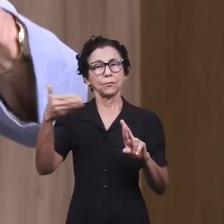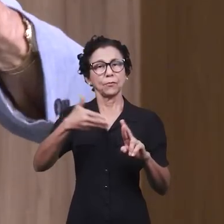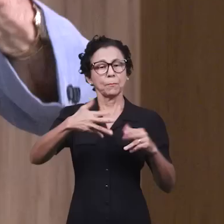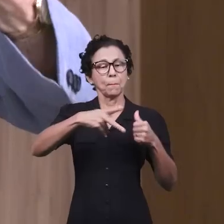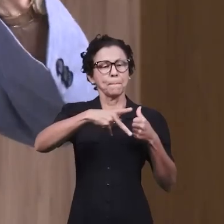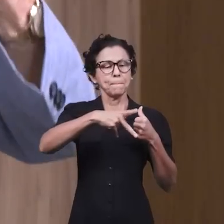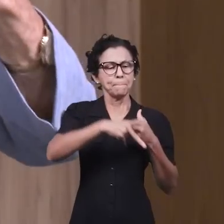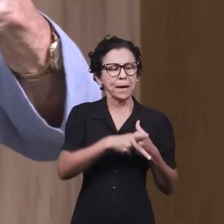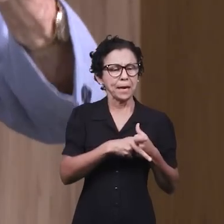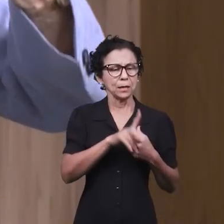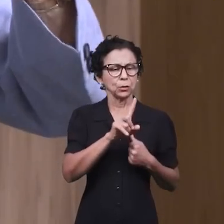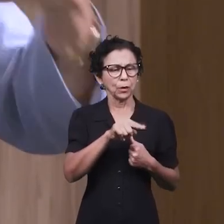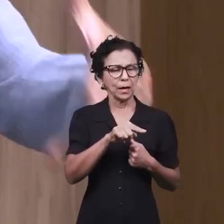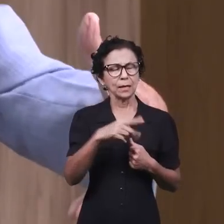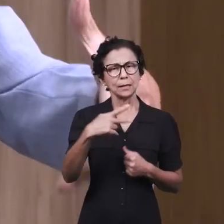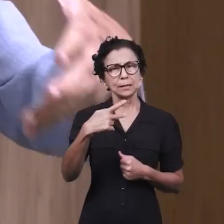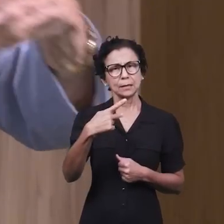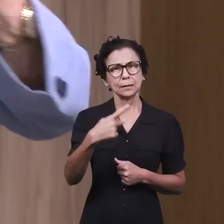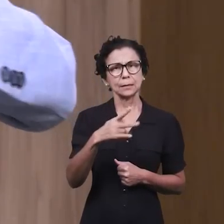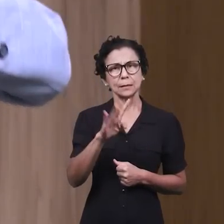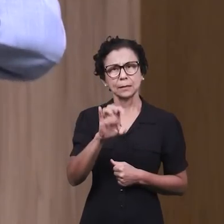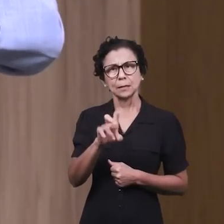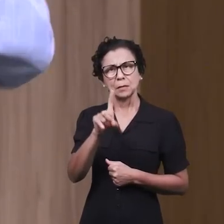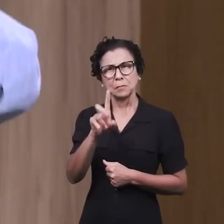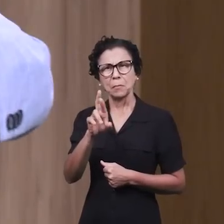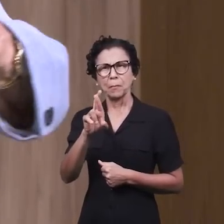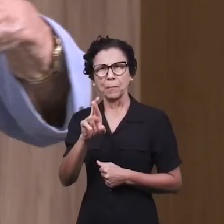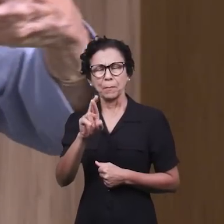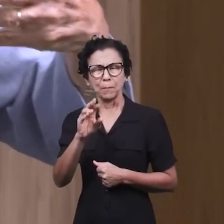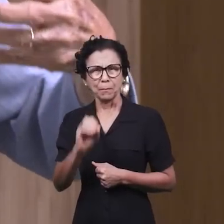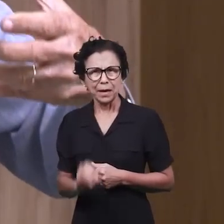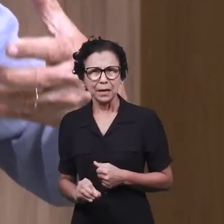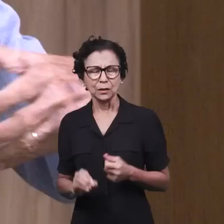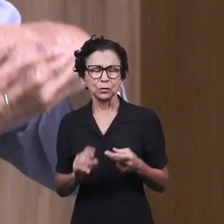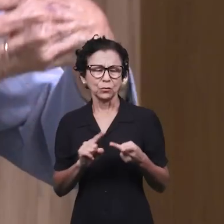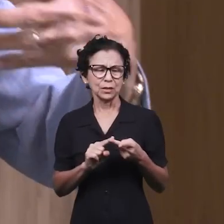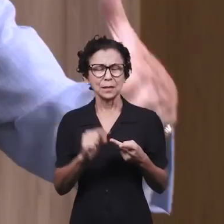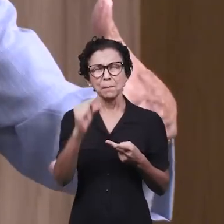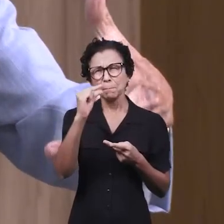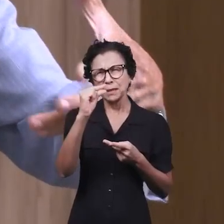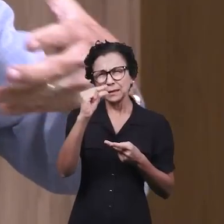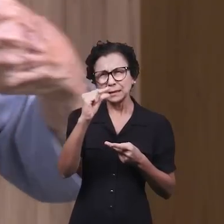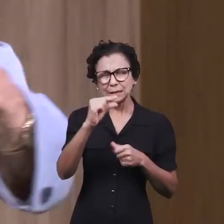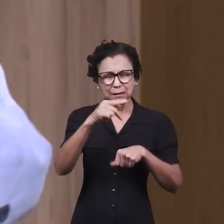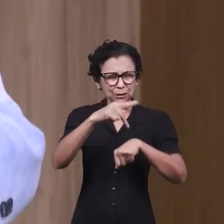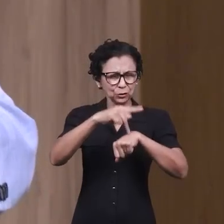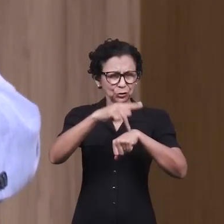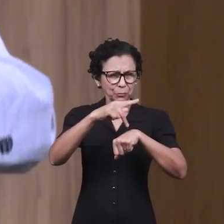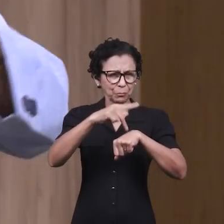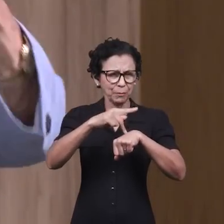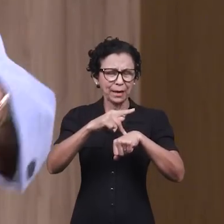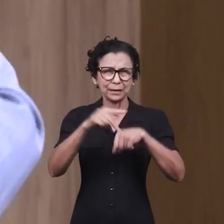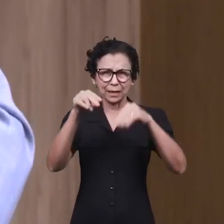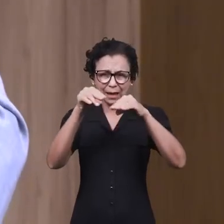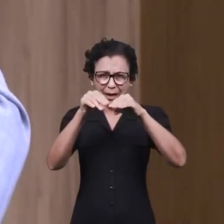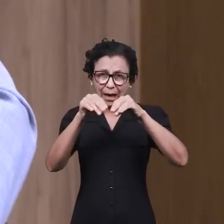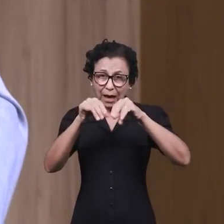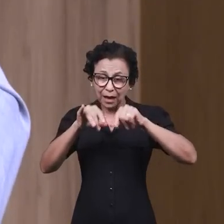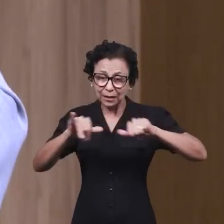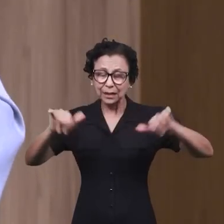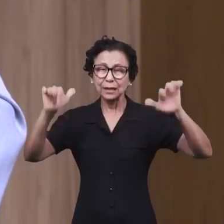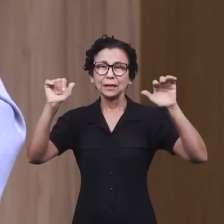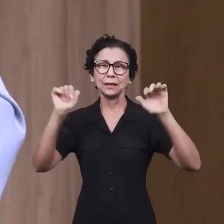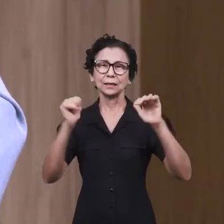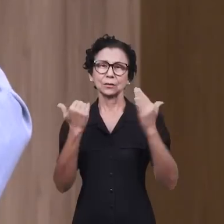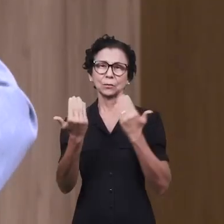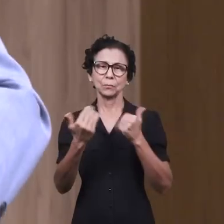não é? Mostrando que é pedra, não é? A palavra pedra, e o que é grão de pedra, o que é areia.